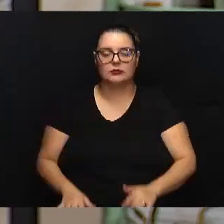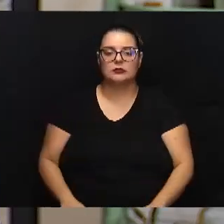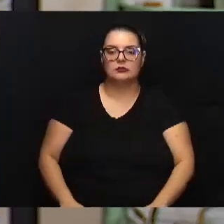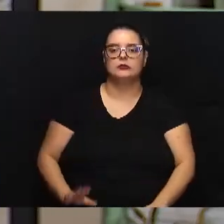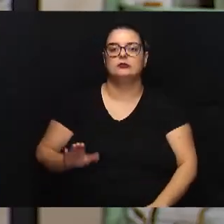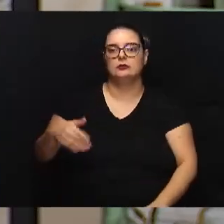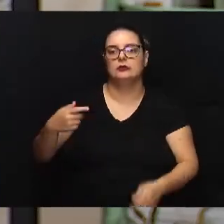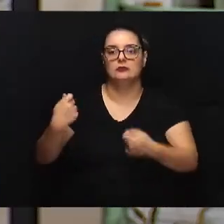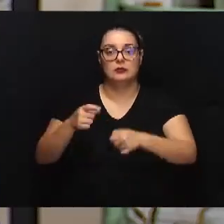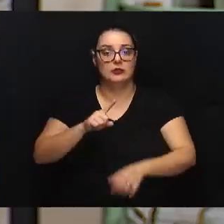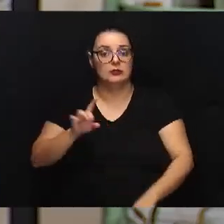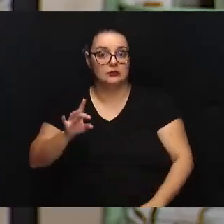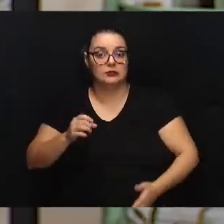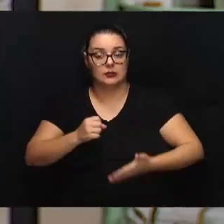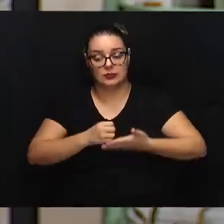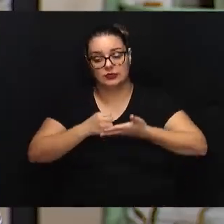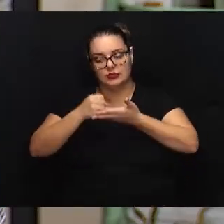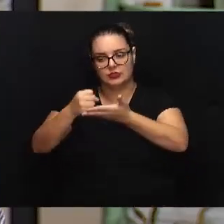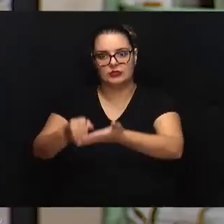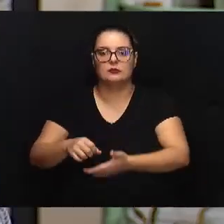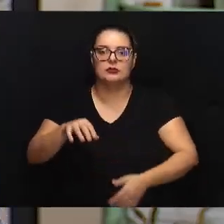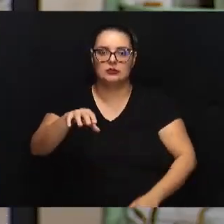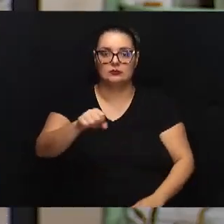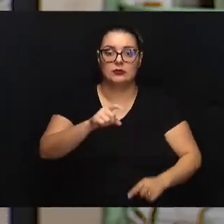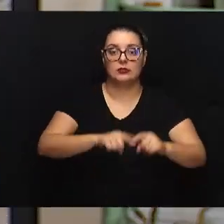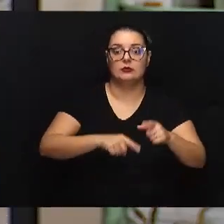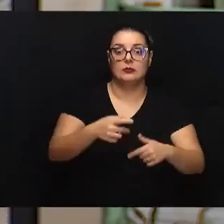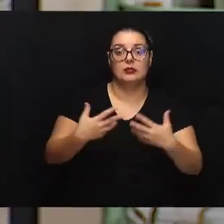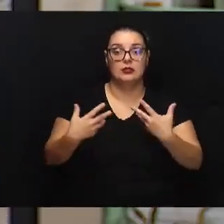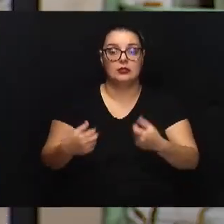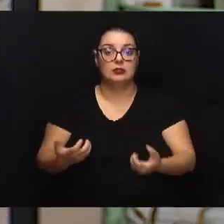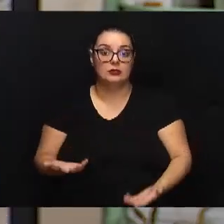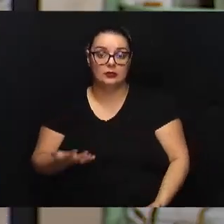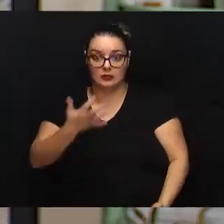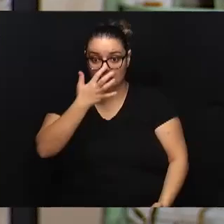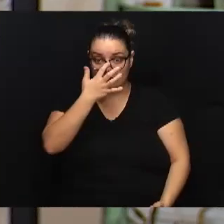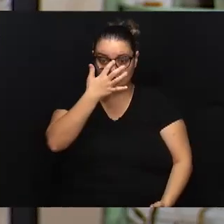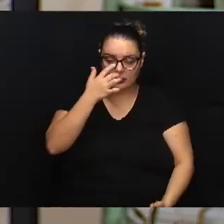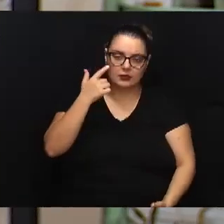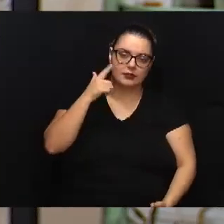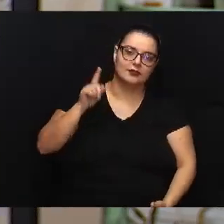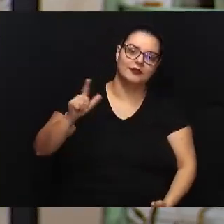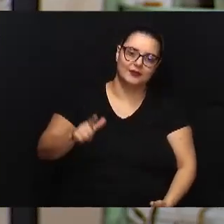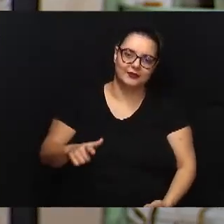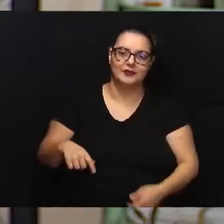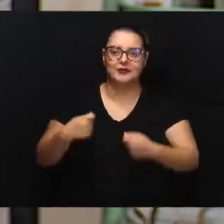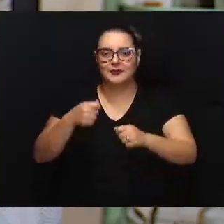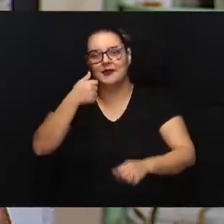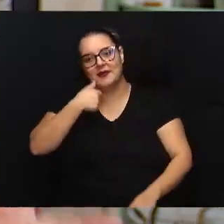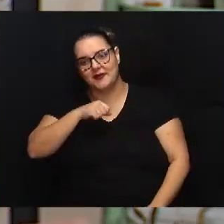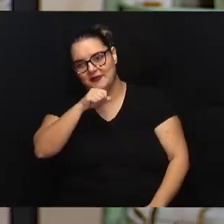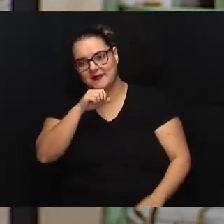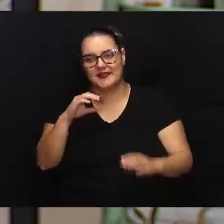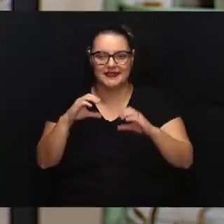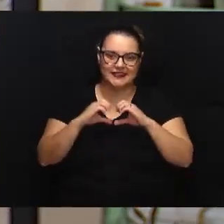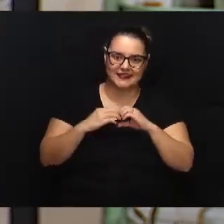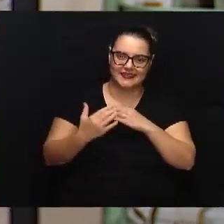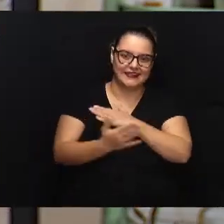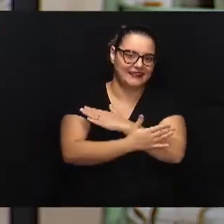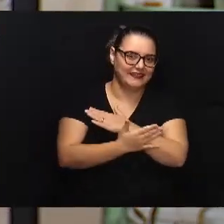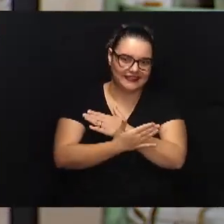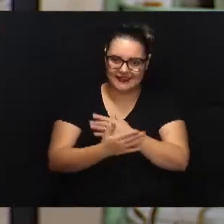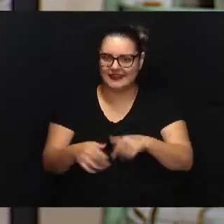só de entrega, mas de pegar produto, receber. Então, e claro, quando eu preciso, a minha mãe querida, né, que me ajuda muito